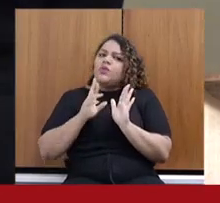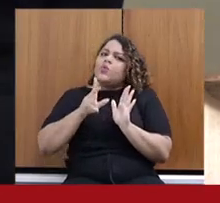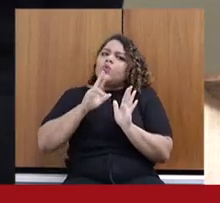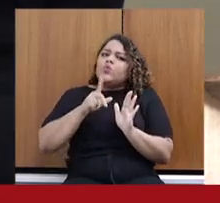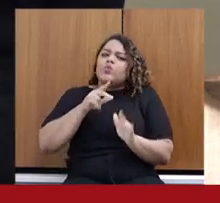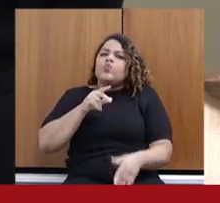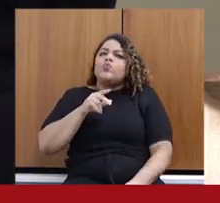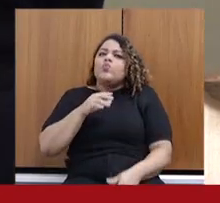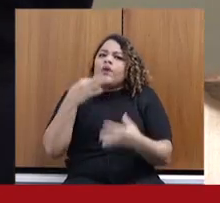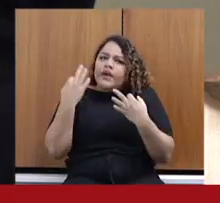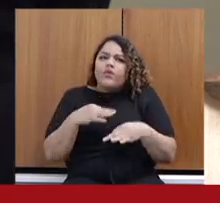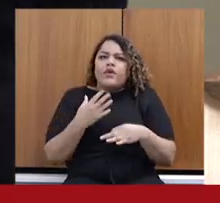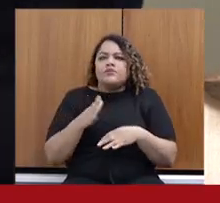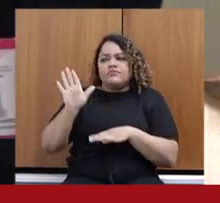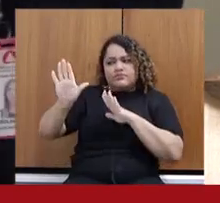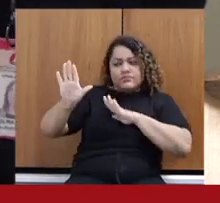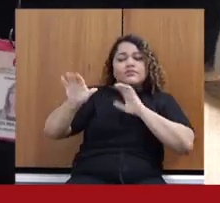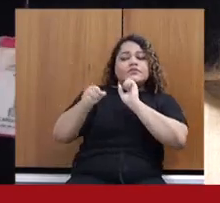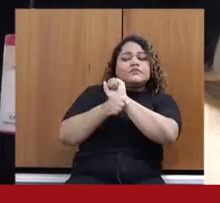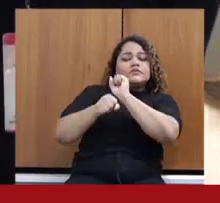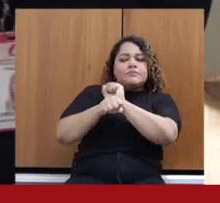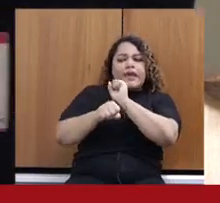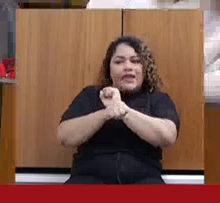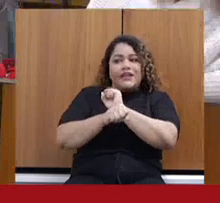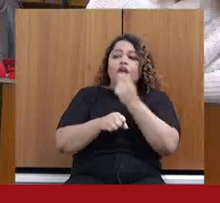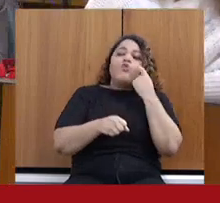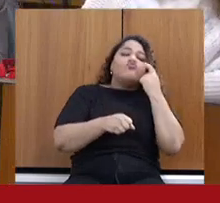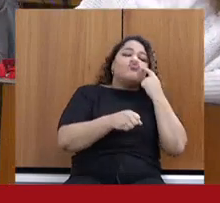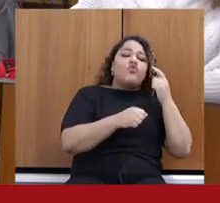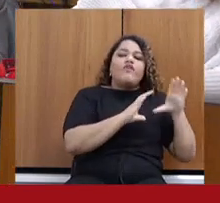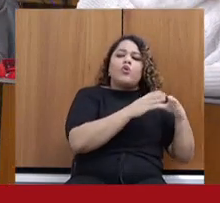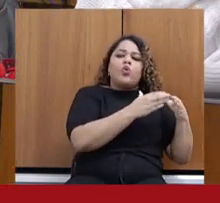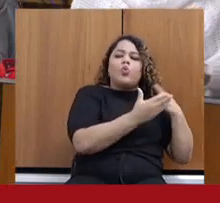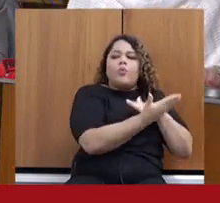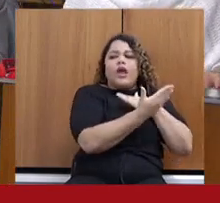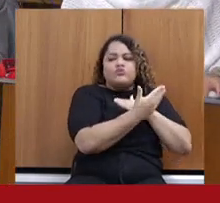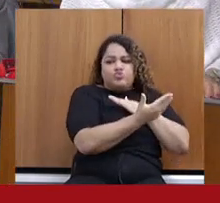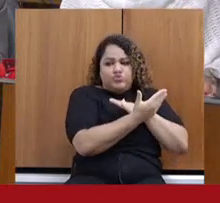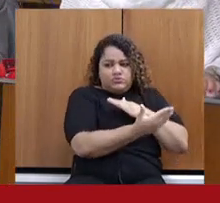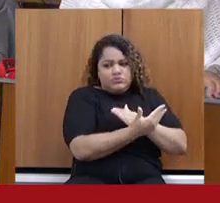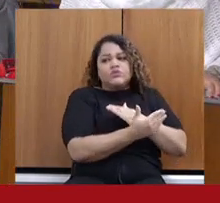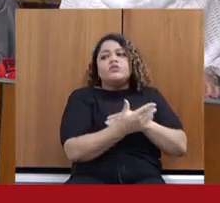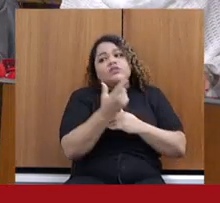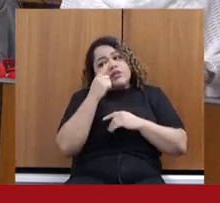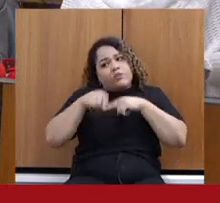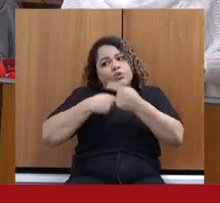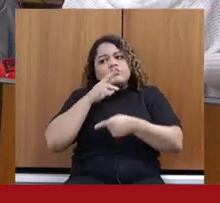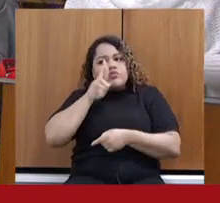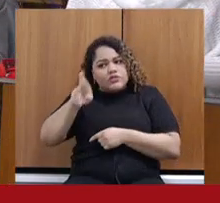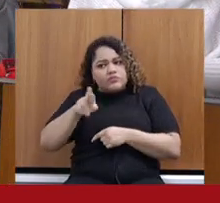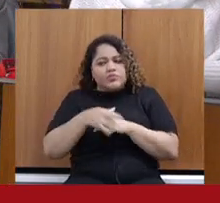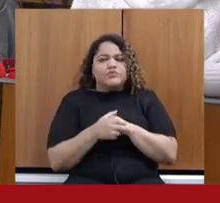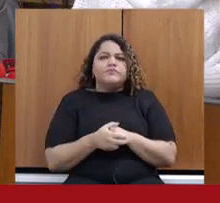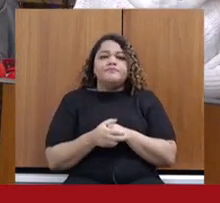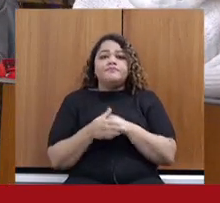dou a resposta. Deixa eu vir com a minha assessoria aqui. Com a palavra, o secretário Igor Mascarenhas